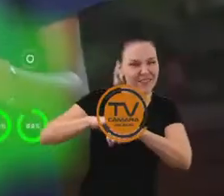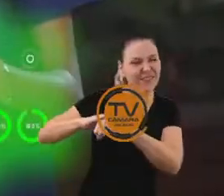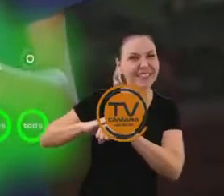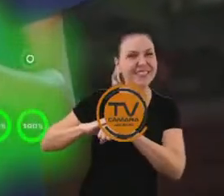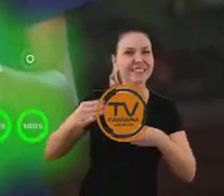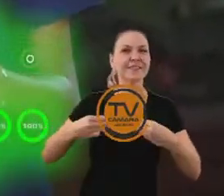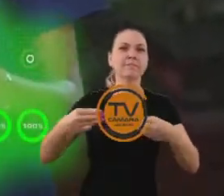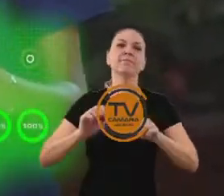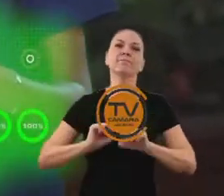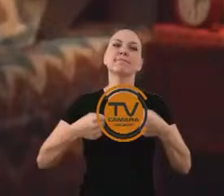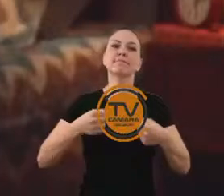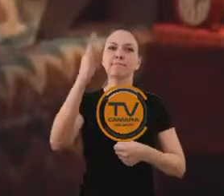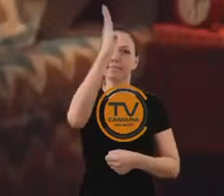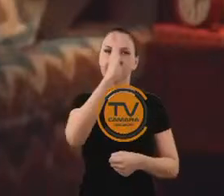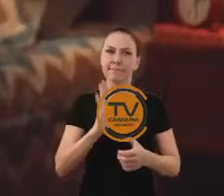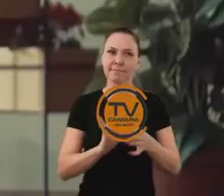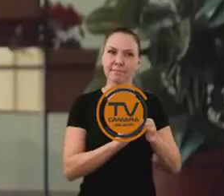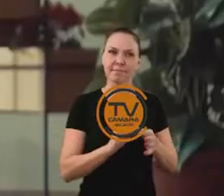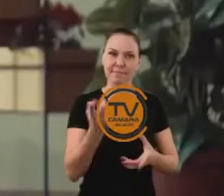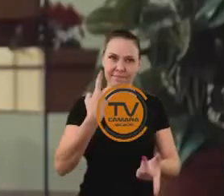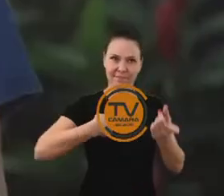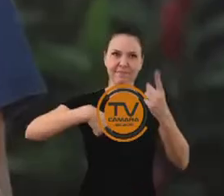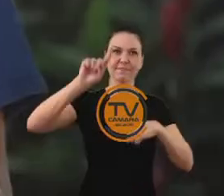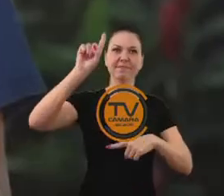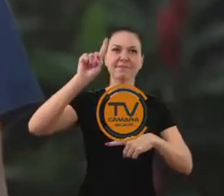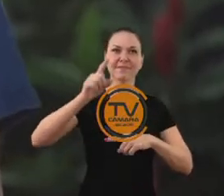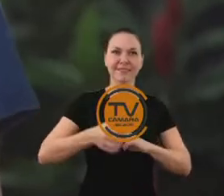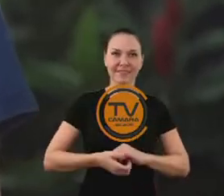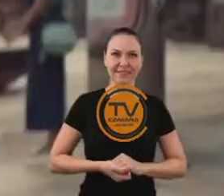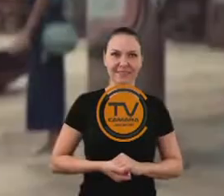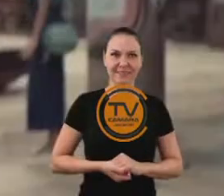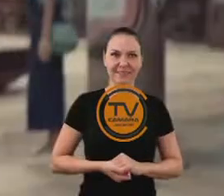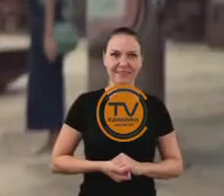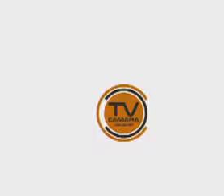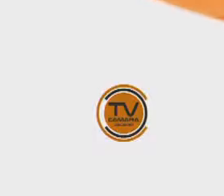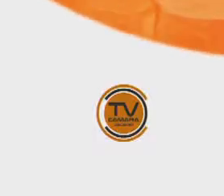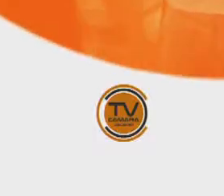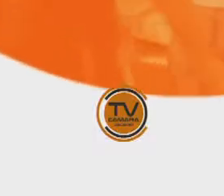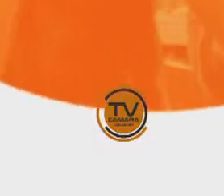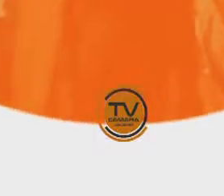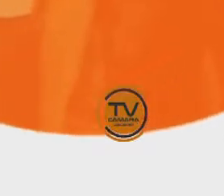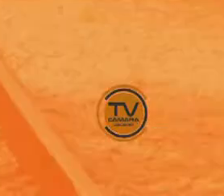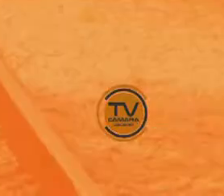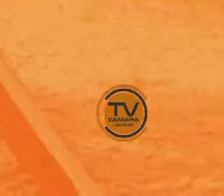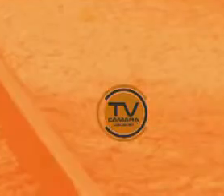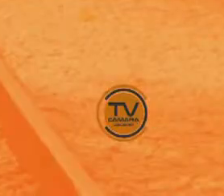Aliste-se. Ministério da Defesa, Brasil, União e Reconstrução.